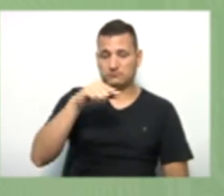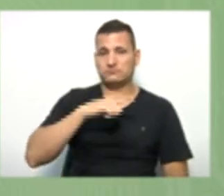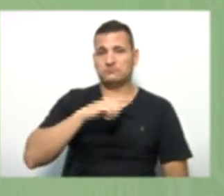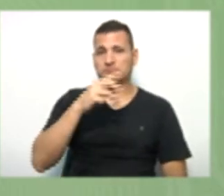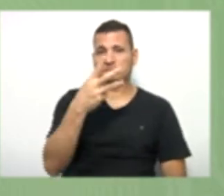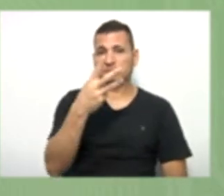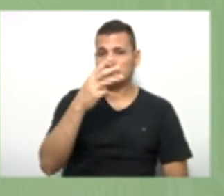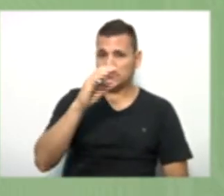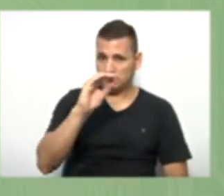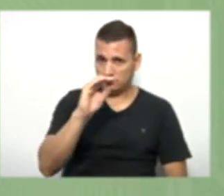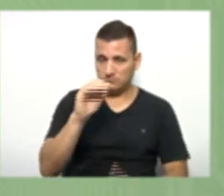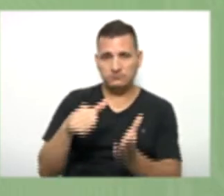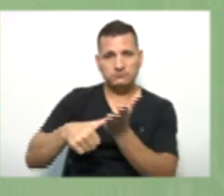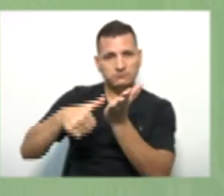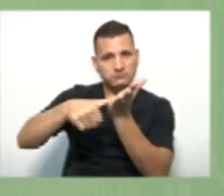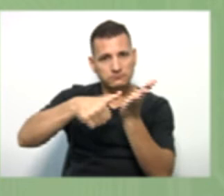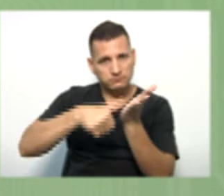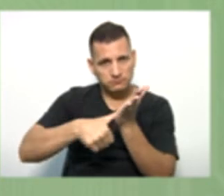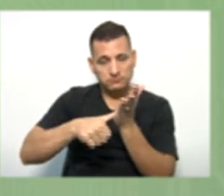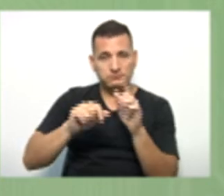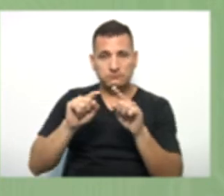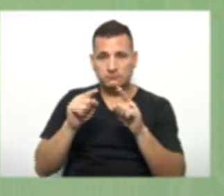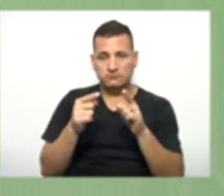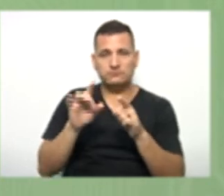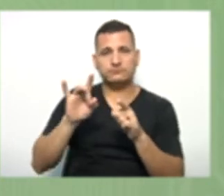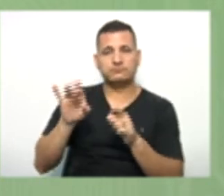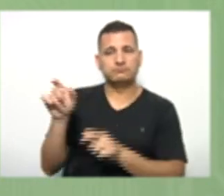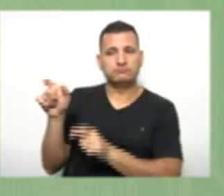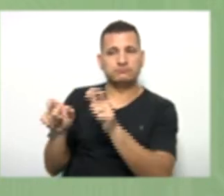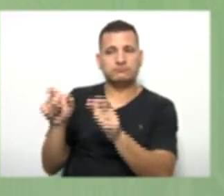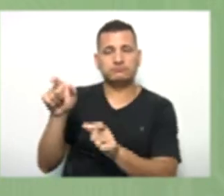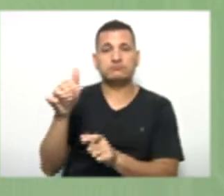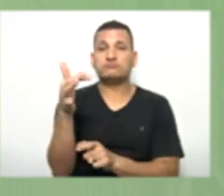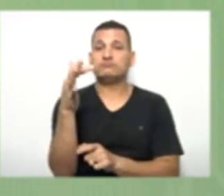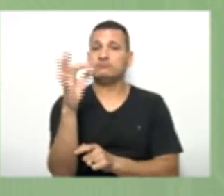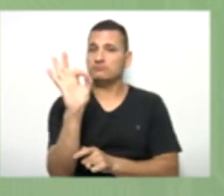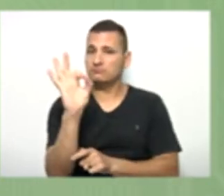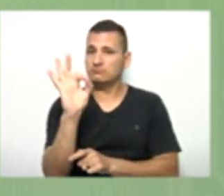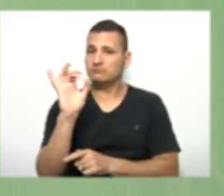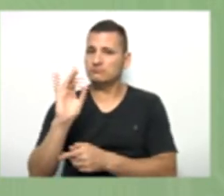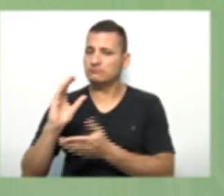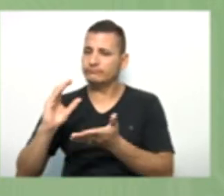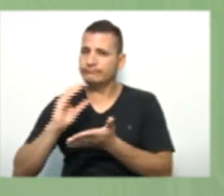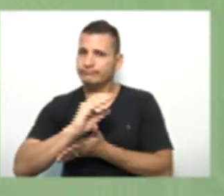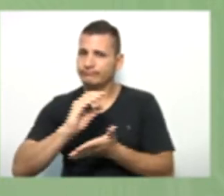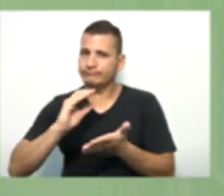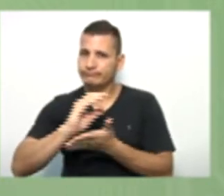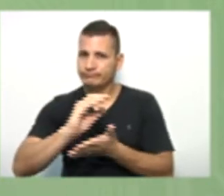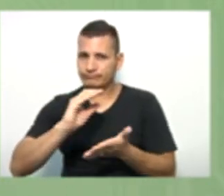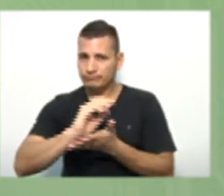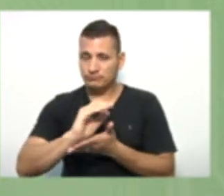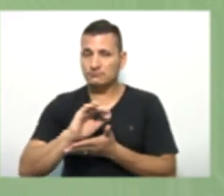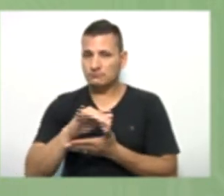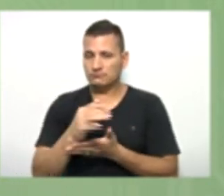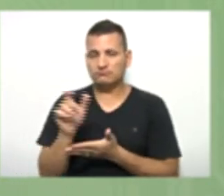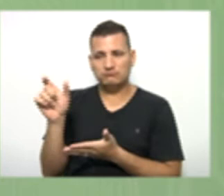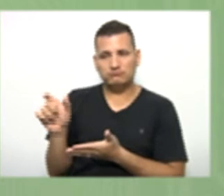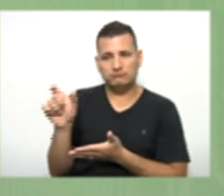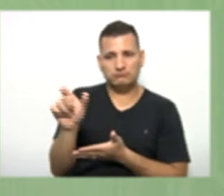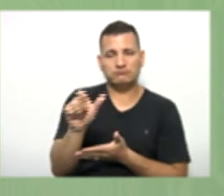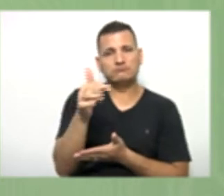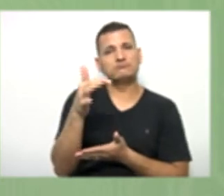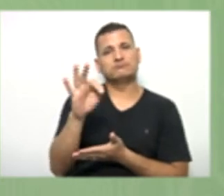porém, só 10 participaram da geração dessas sobras. Então, somente 10 irão receber essa